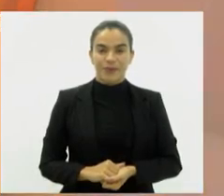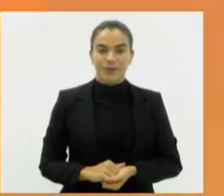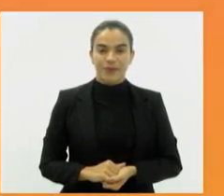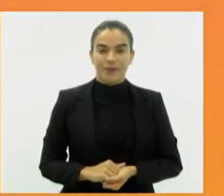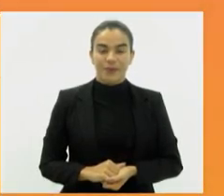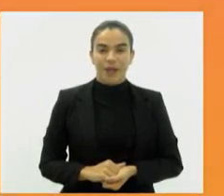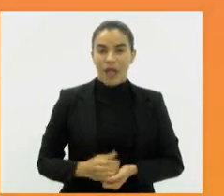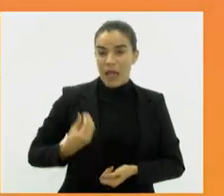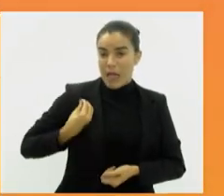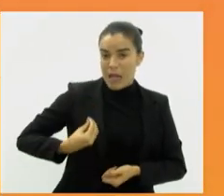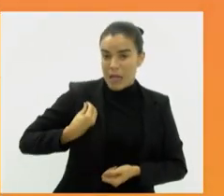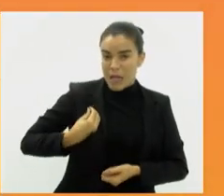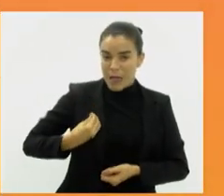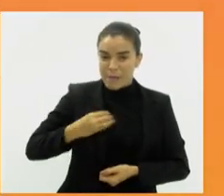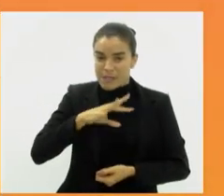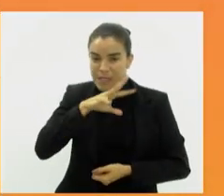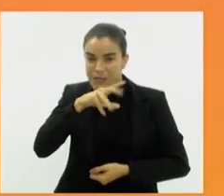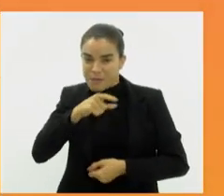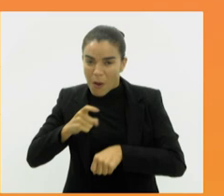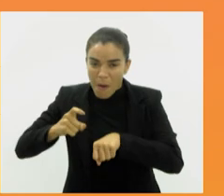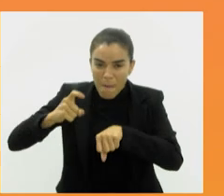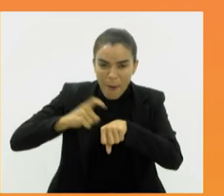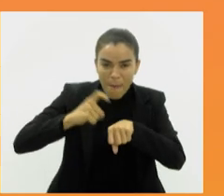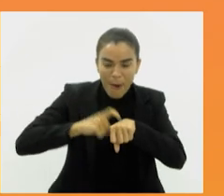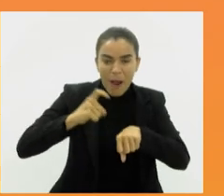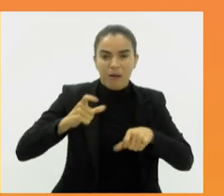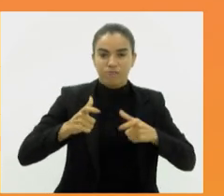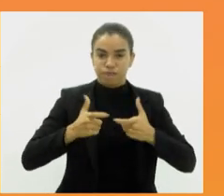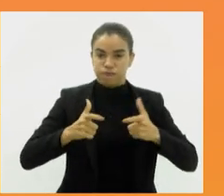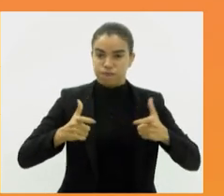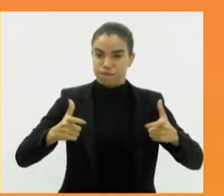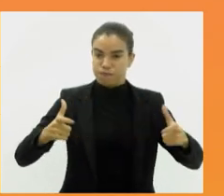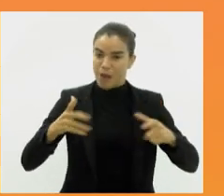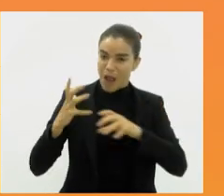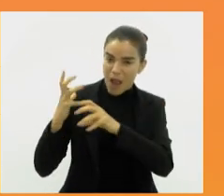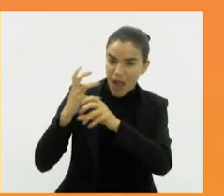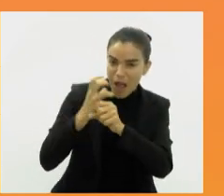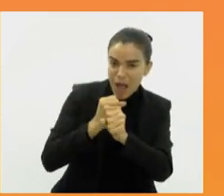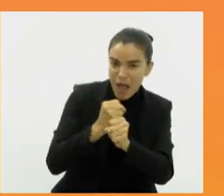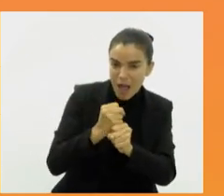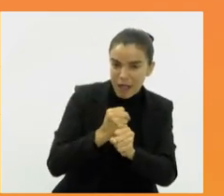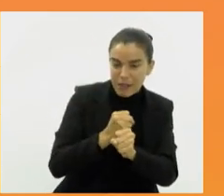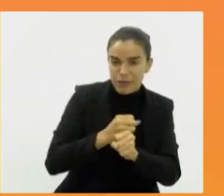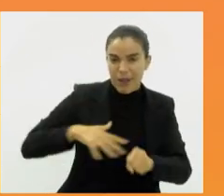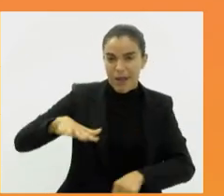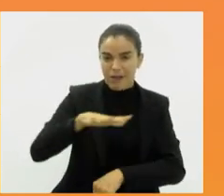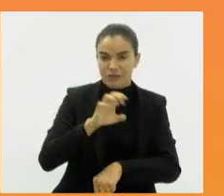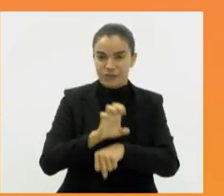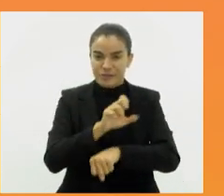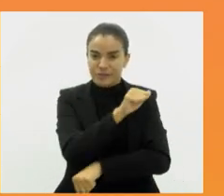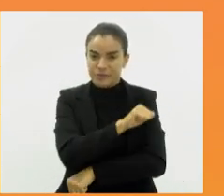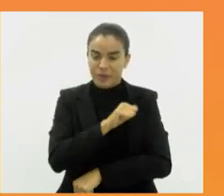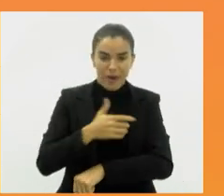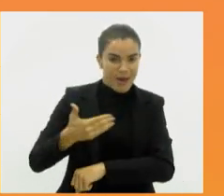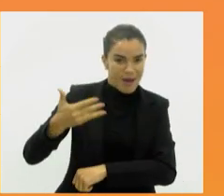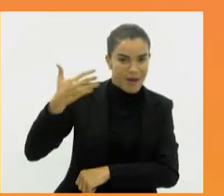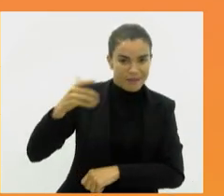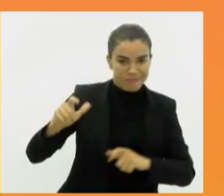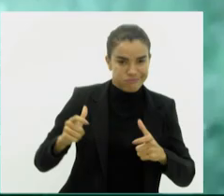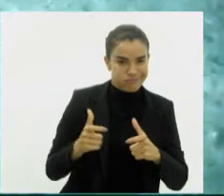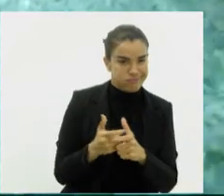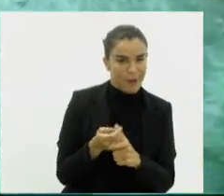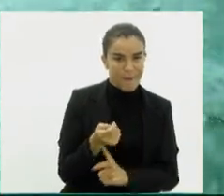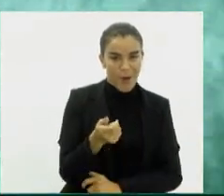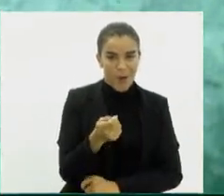A presença de escorpiões tem aumentado consideravelmente nos últimos anos em áreas do estado do Rio, onde antes eram menos